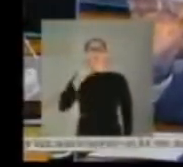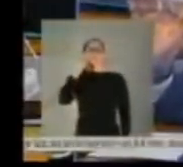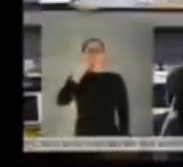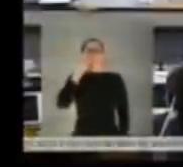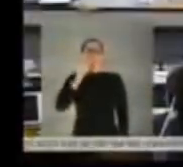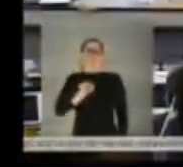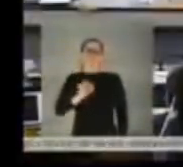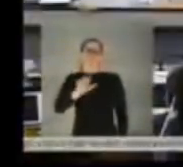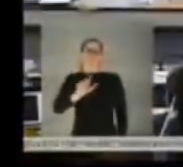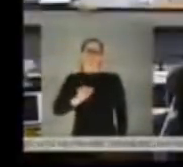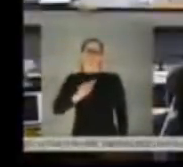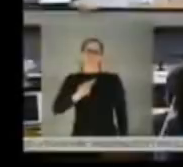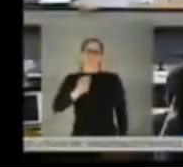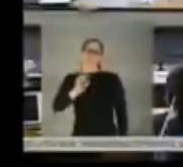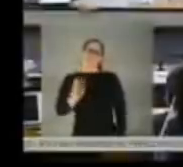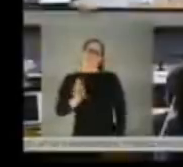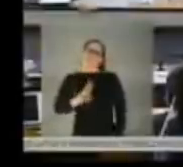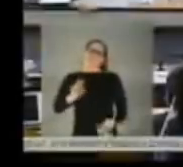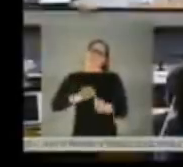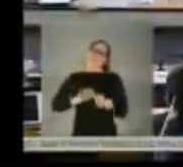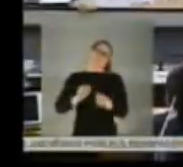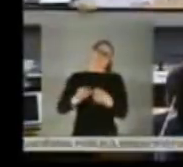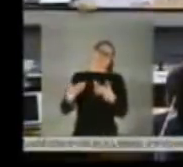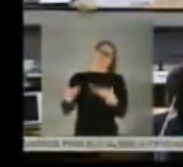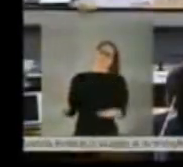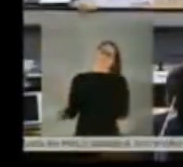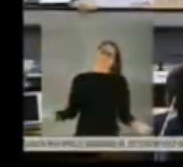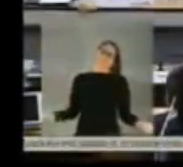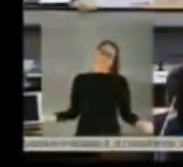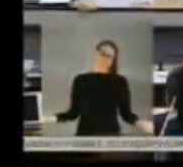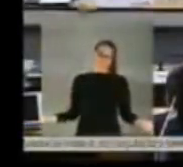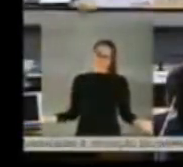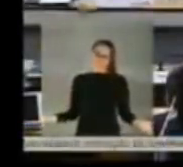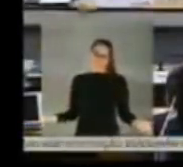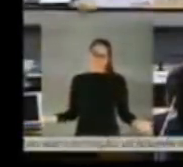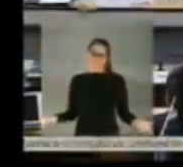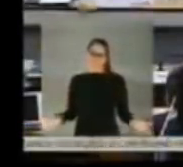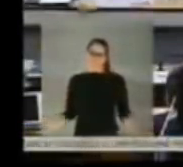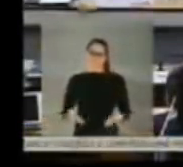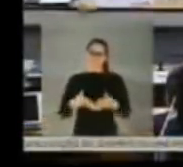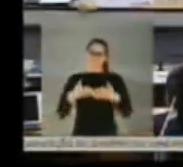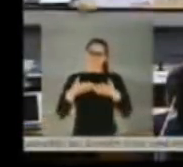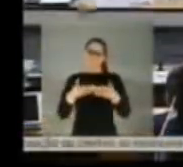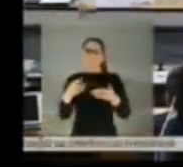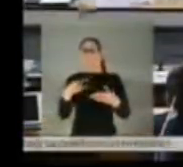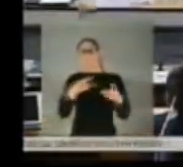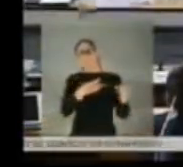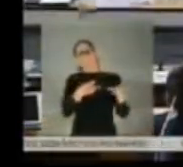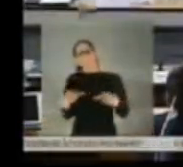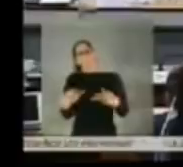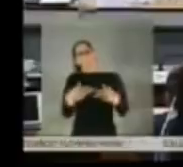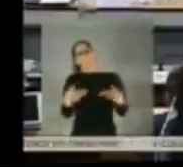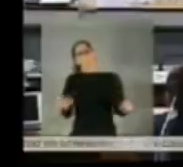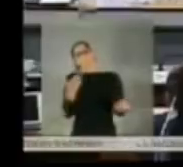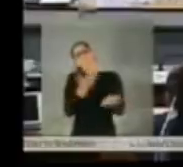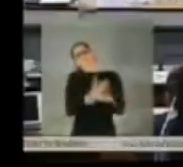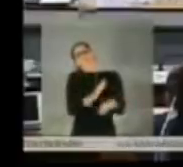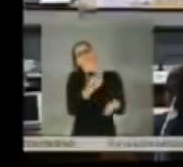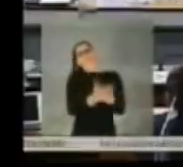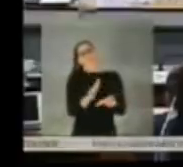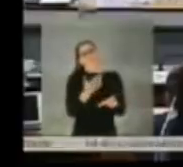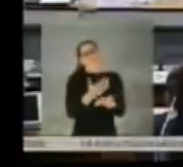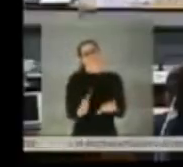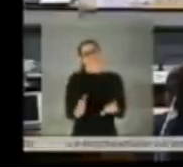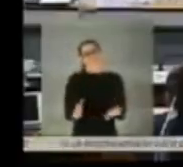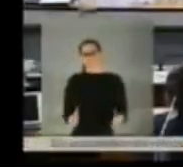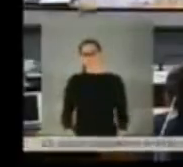depoente, senador. Presidente, ele por falou favor, aqui de um monte senador. De coisa, eu vou falar. Vossa Excelência está trazendo uma coisa que não tem nada a ver. Como